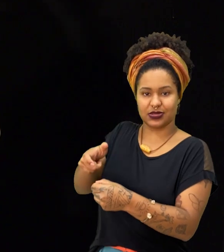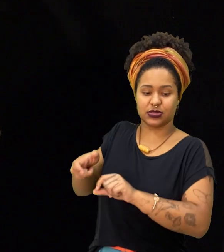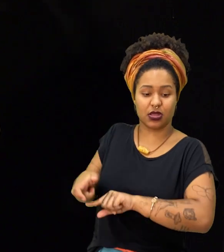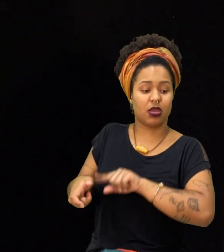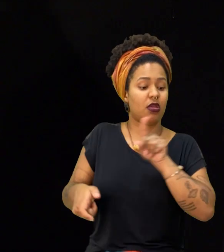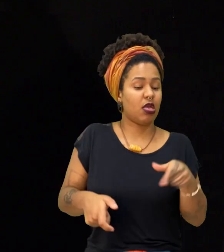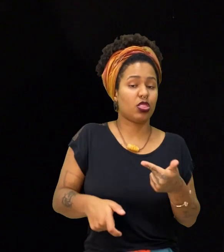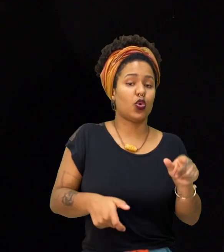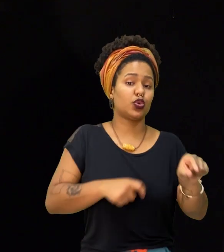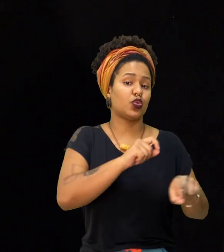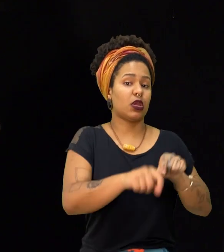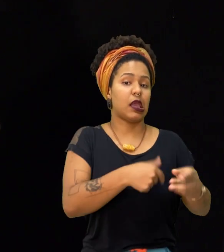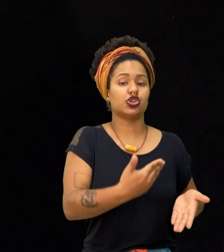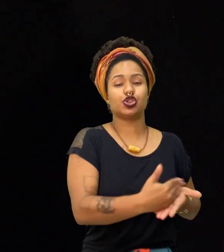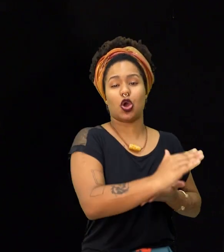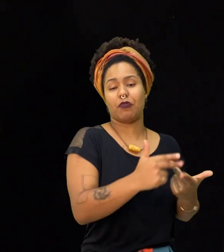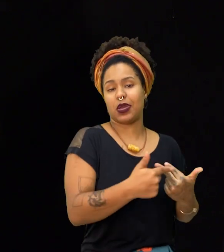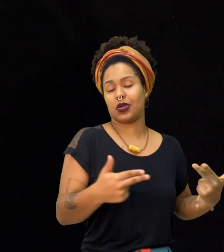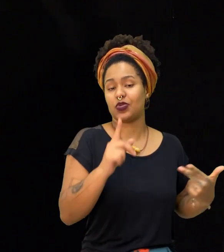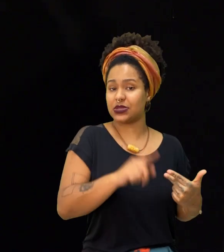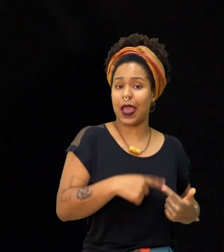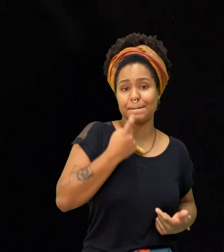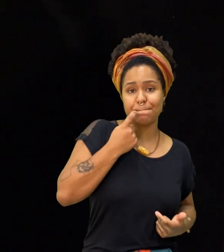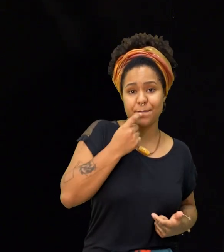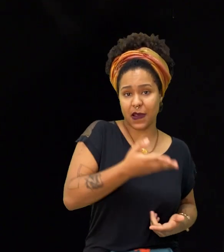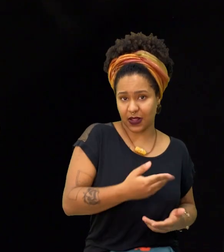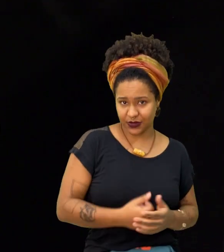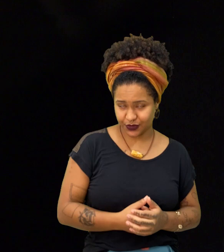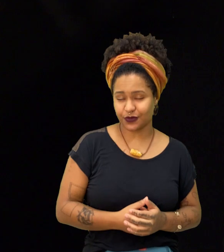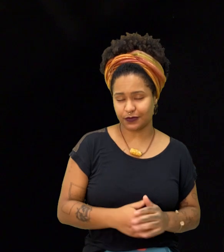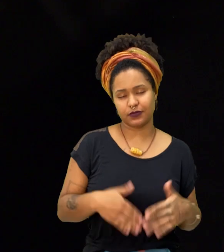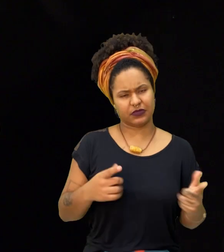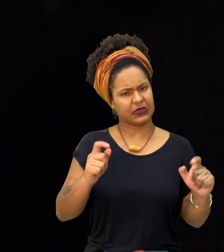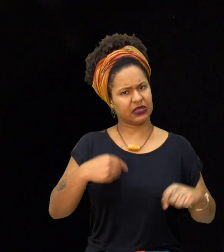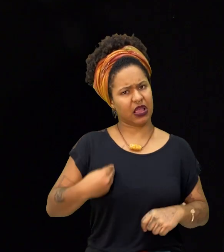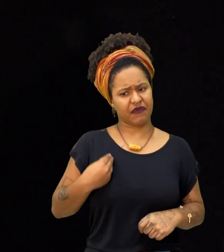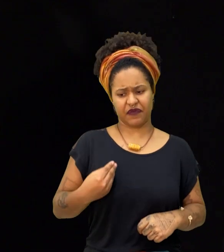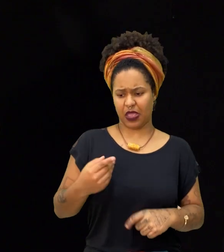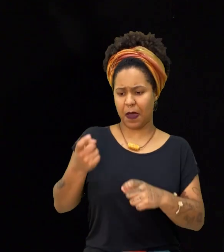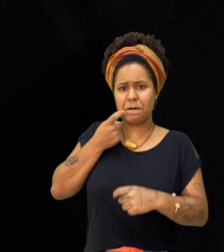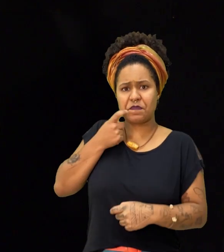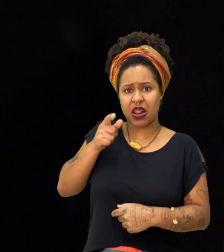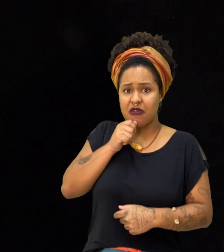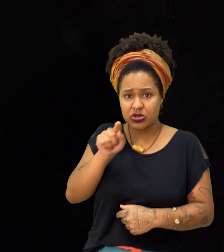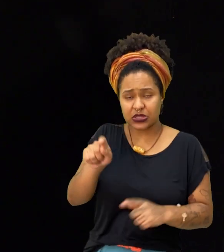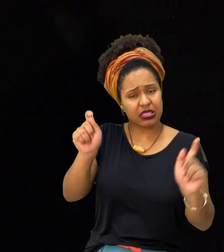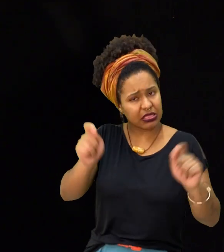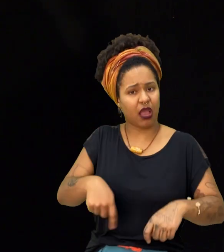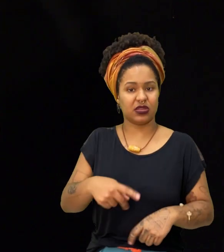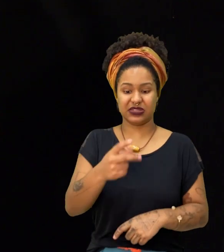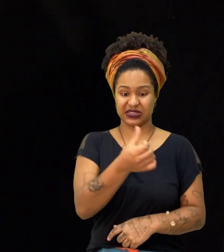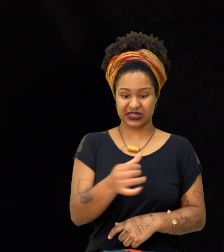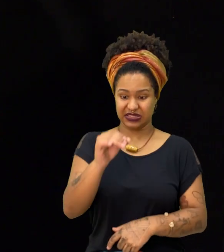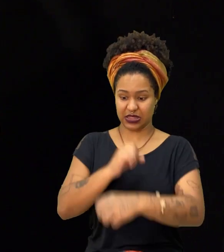sobra alguma coisa que, então, vai ser o plástico, tá certo? Então, assim, a gente pode viver sem plástico. Vivíamos há 60 anos atrás,